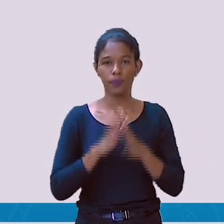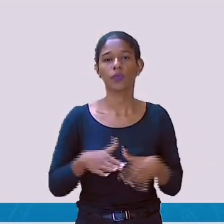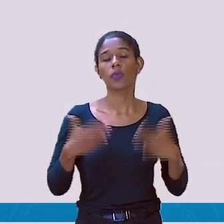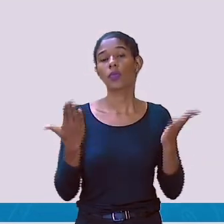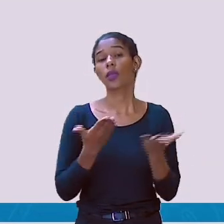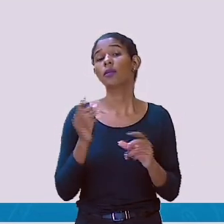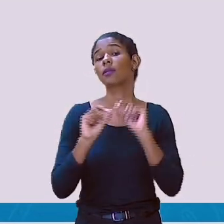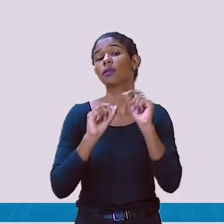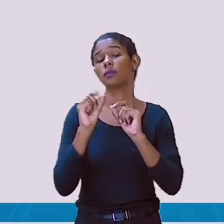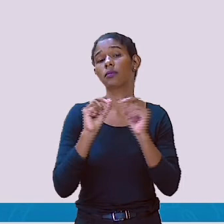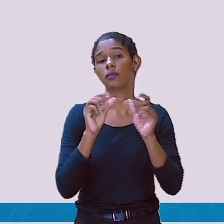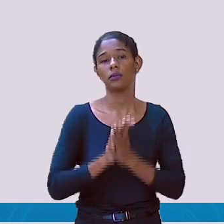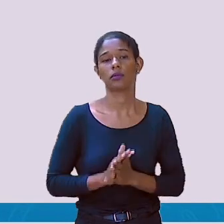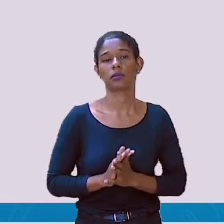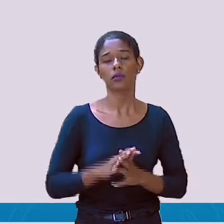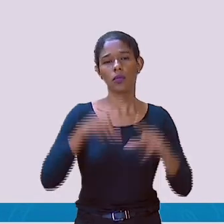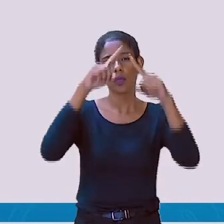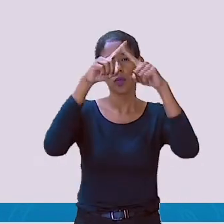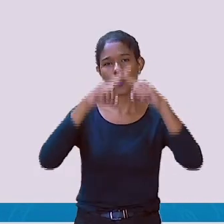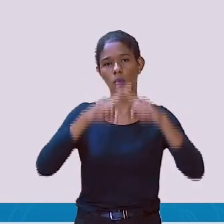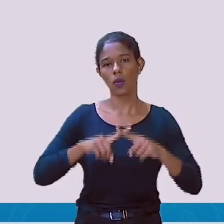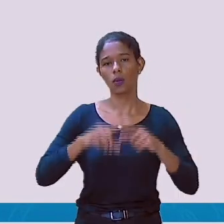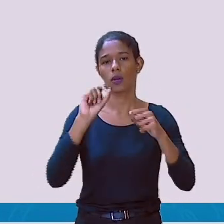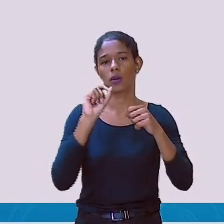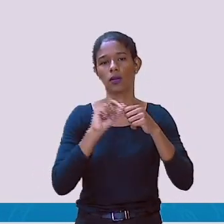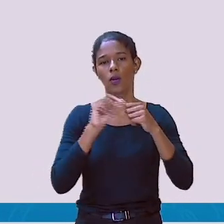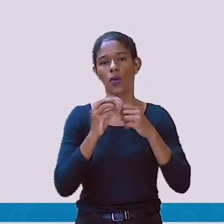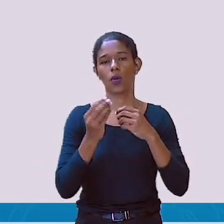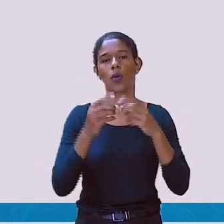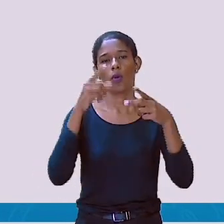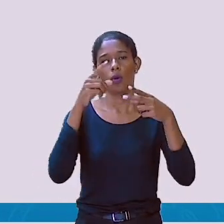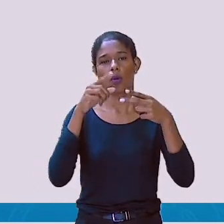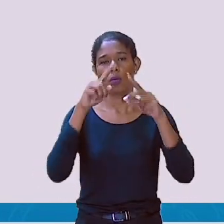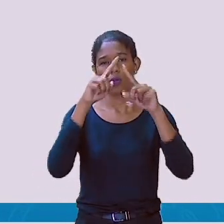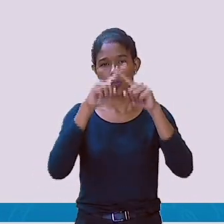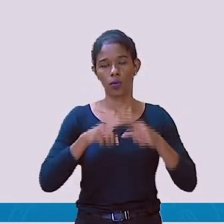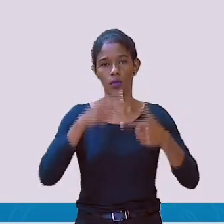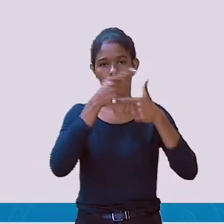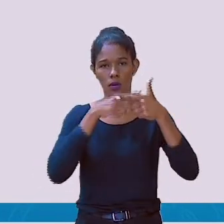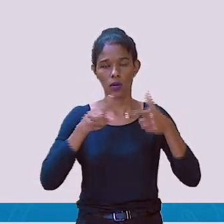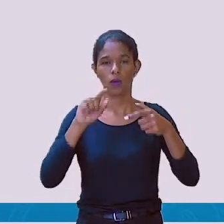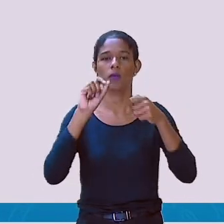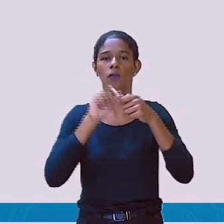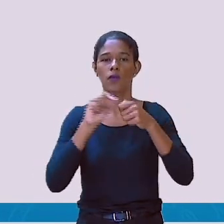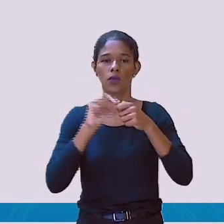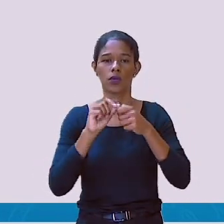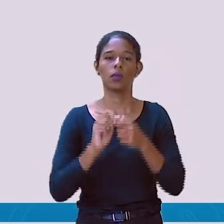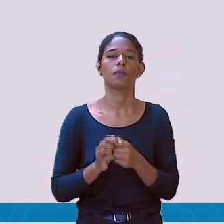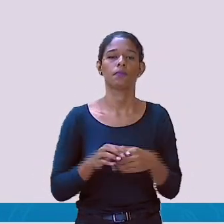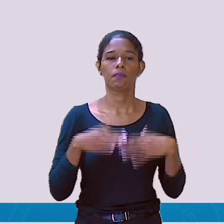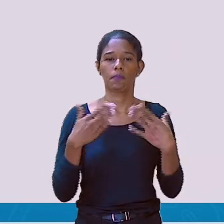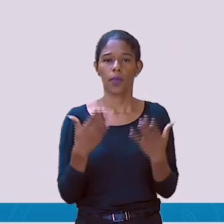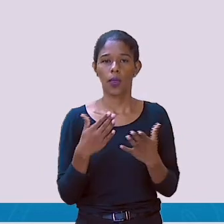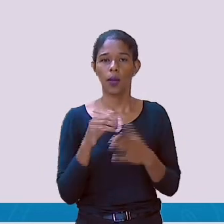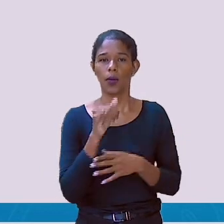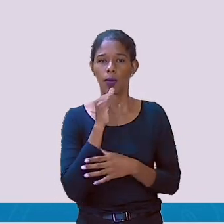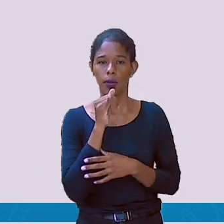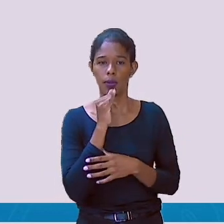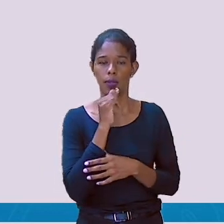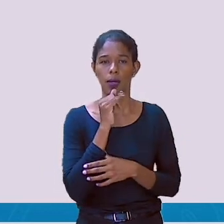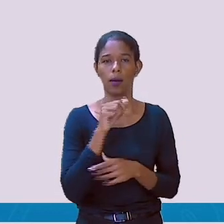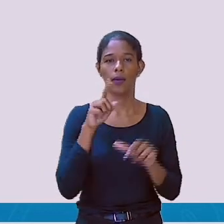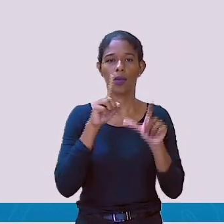Efetue as multiplicações e divisões a seguir. Eu tenho aqui uma multiplicação,